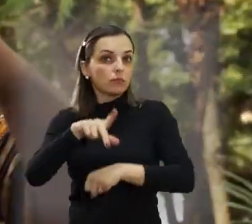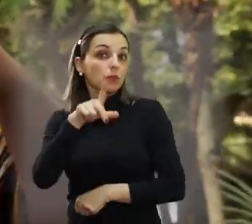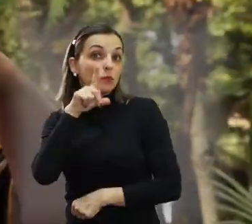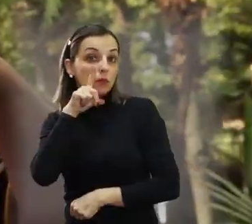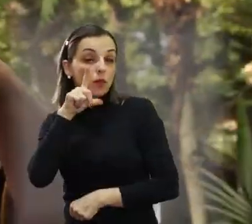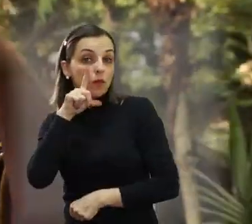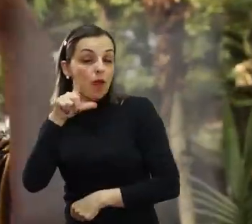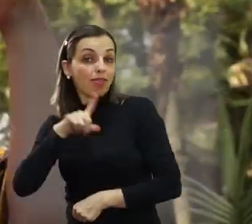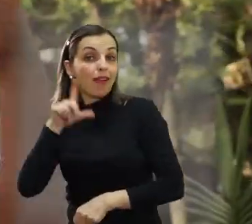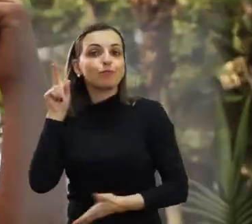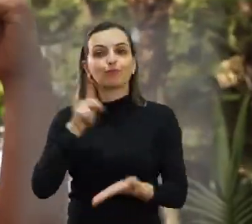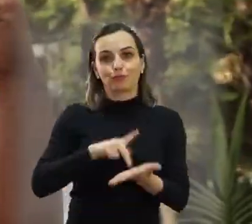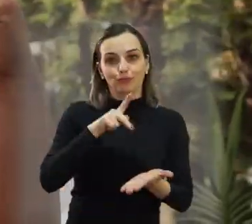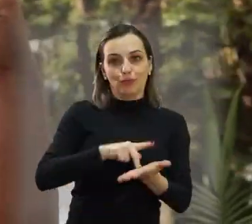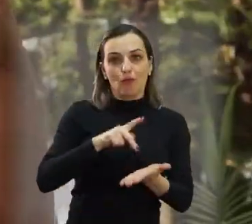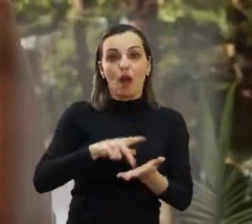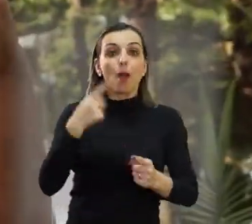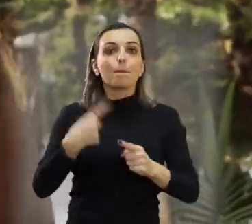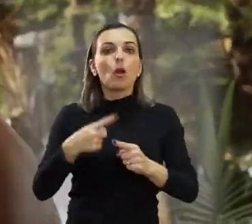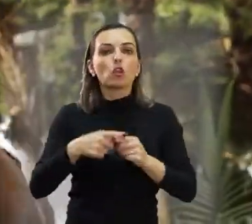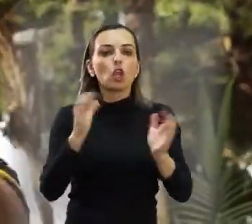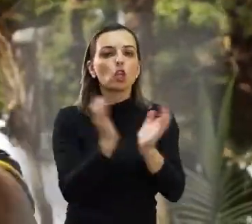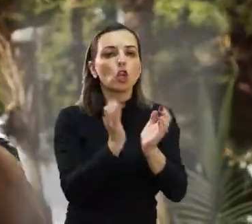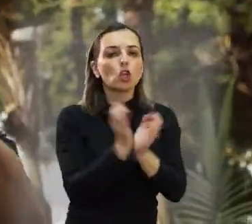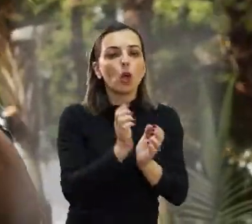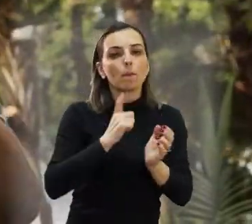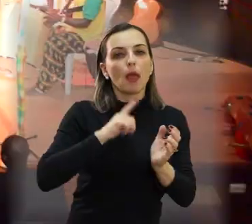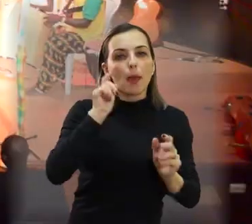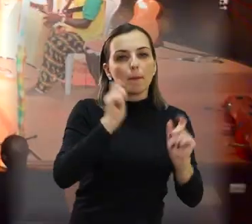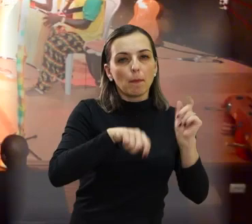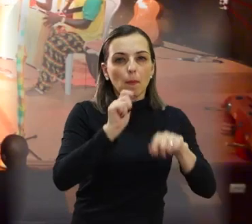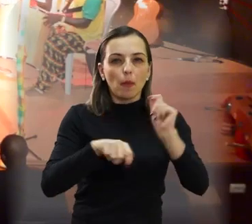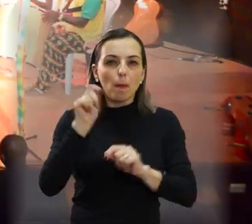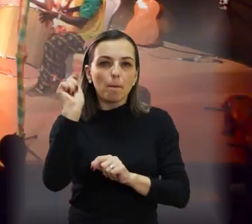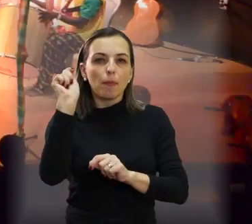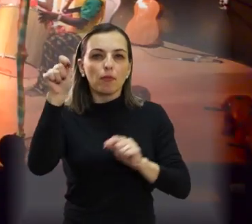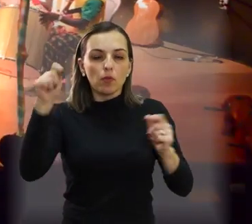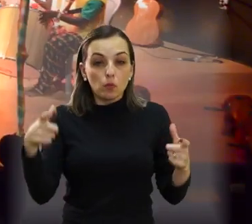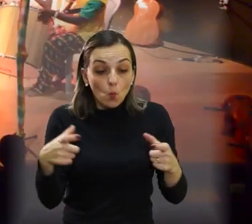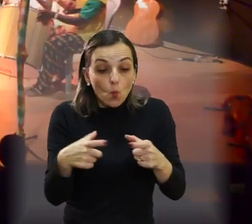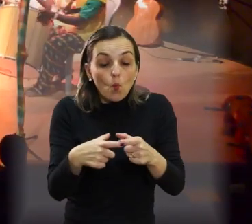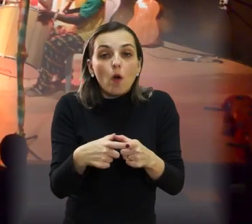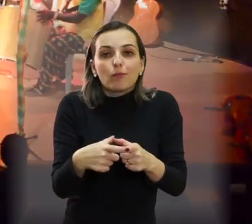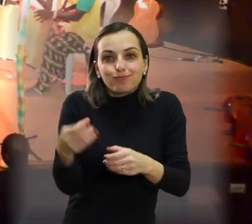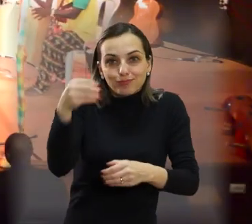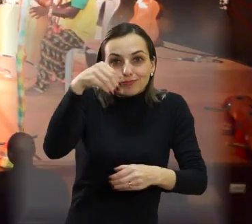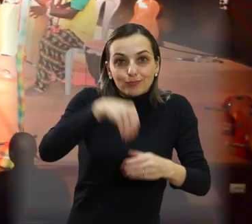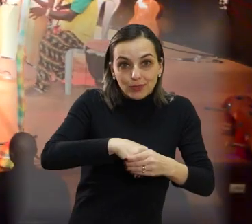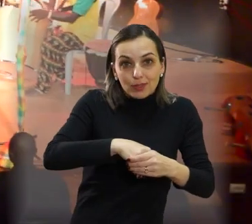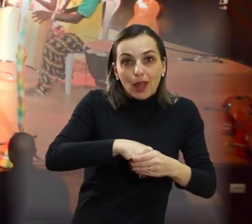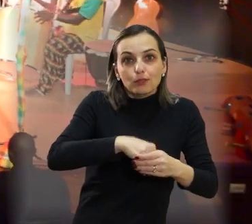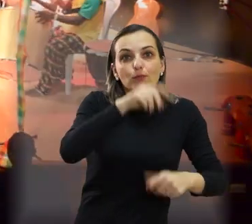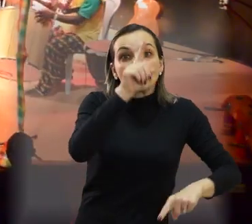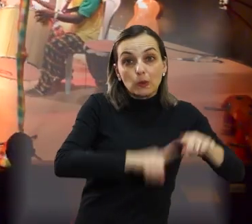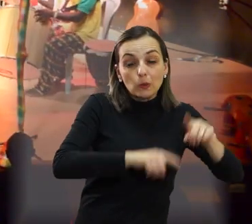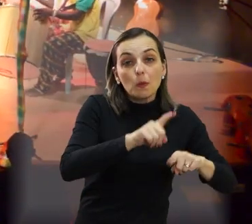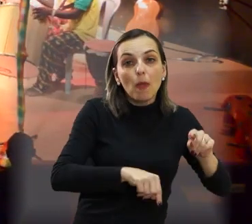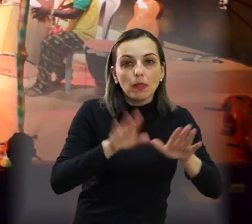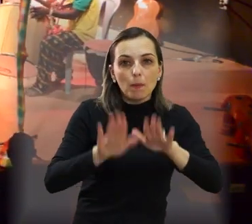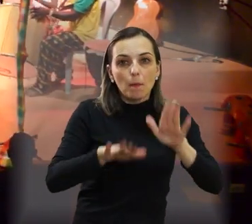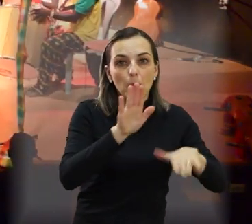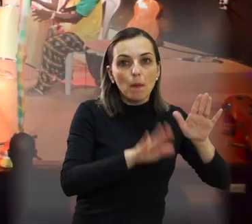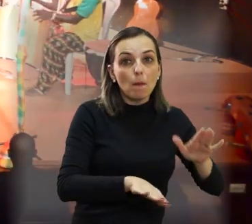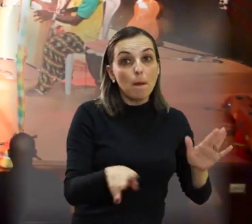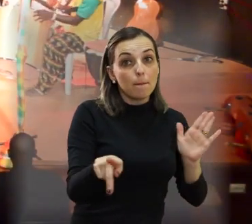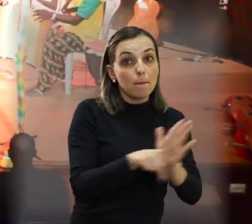Eu vejo isso como funciona, por exemplo, na Guiné-Bissau. Hoje o Grupo Cultural Netos de Bandim, que é o grupo que eu atendo, eles já têm uma mini